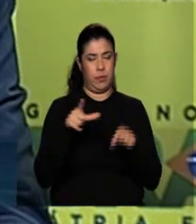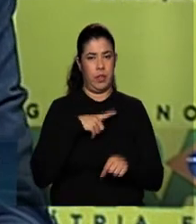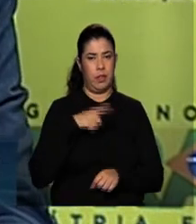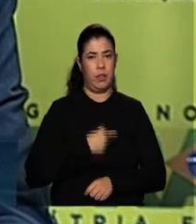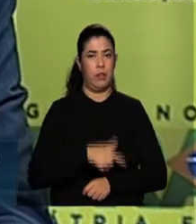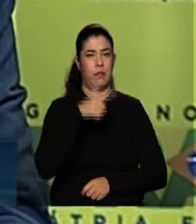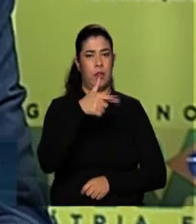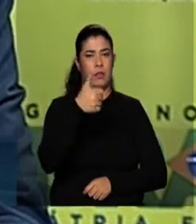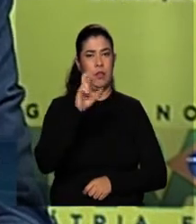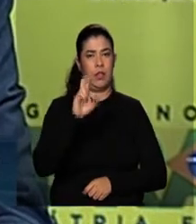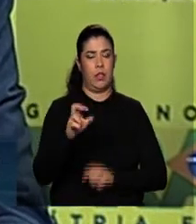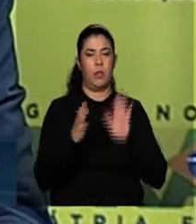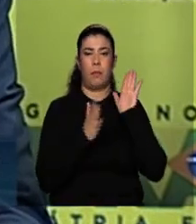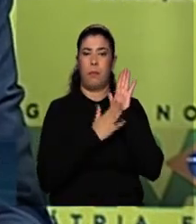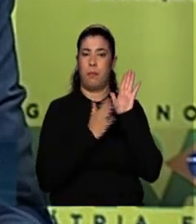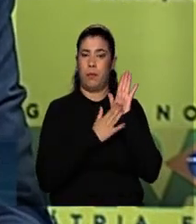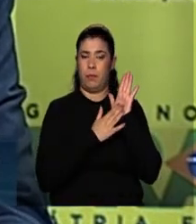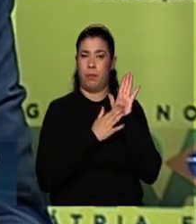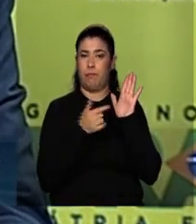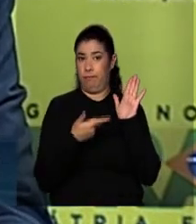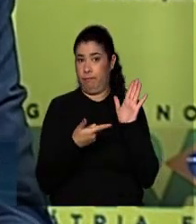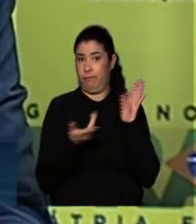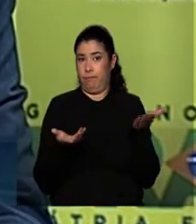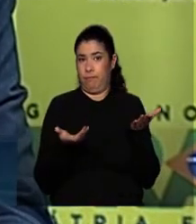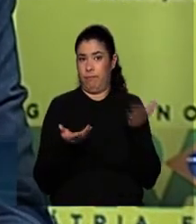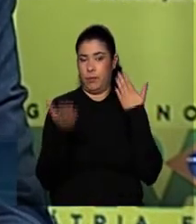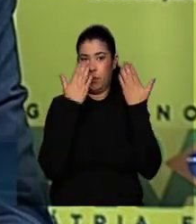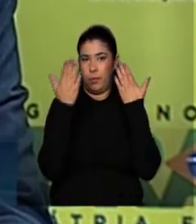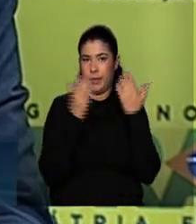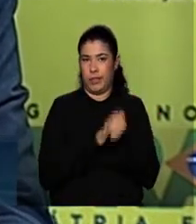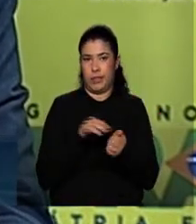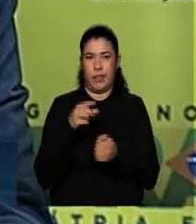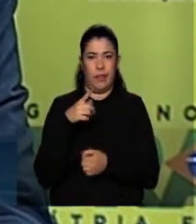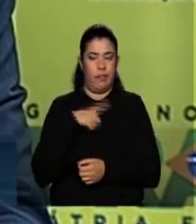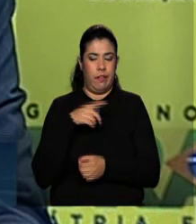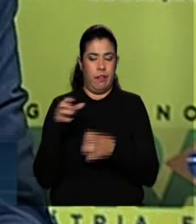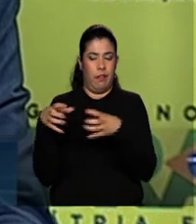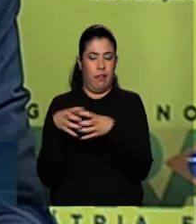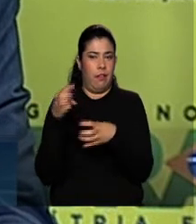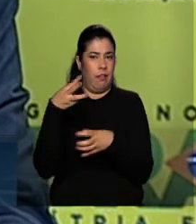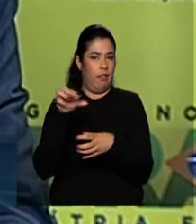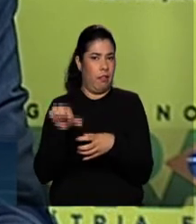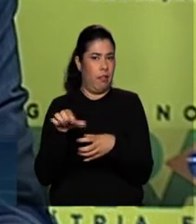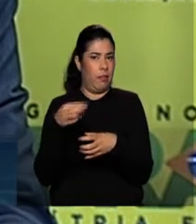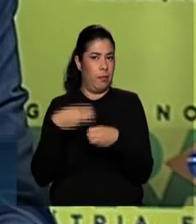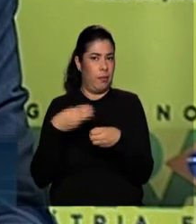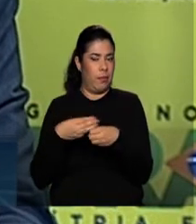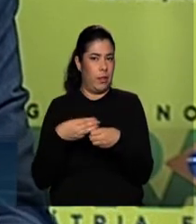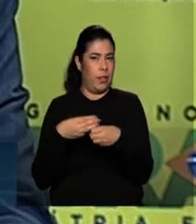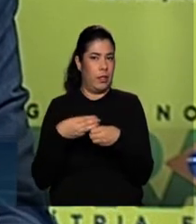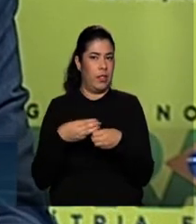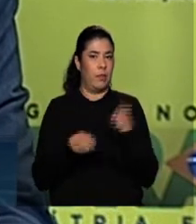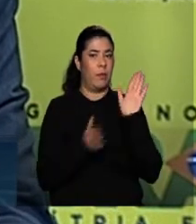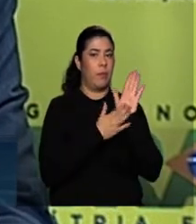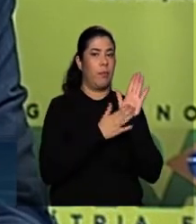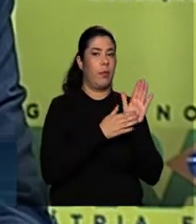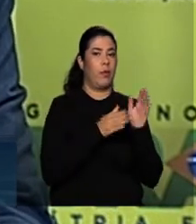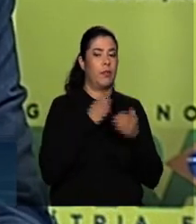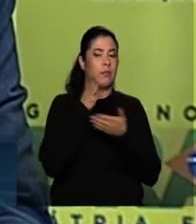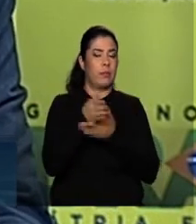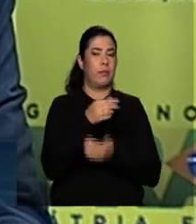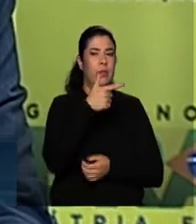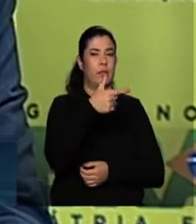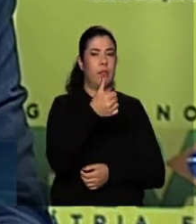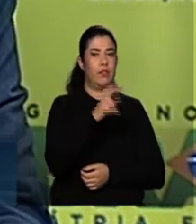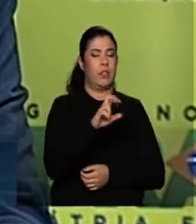215 propostas de instituições. Então você veja que o interesse existe, não todos tiveram mais do que uma proposta, né? Mas